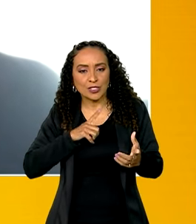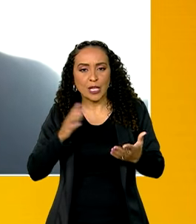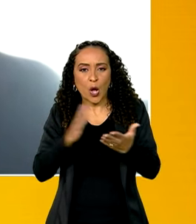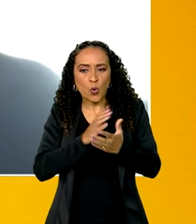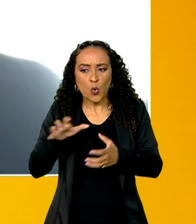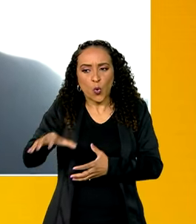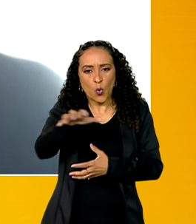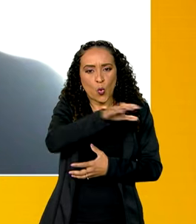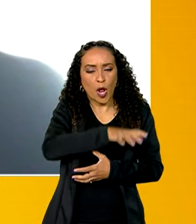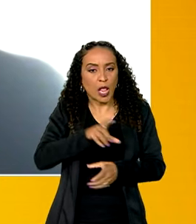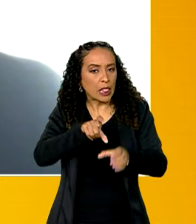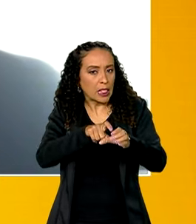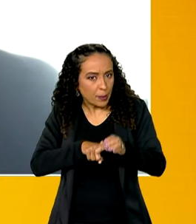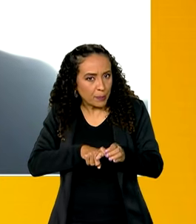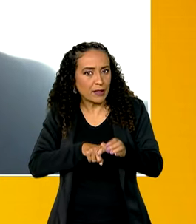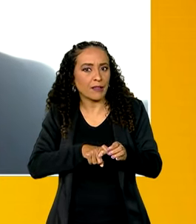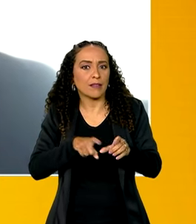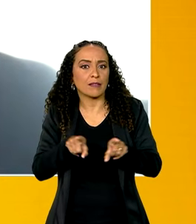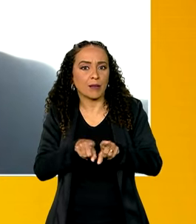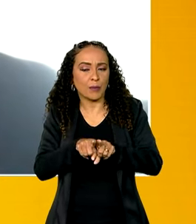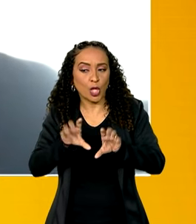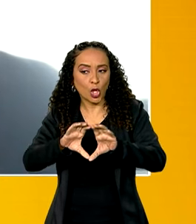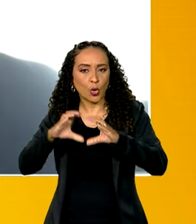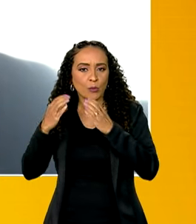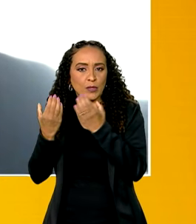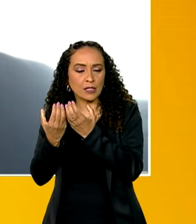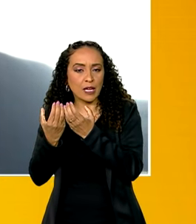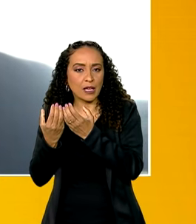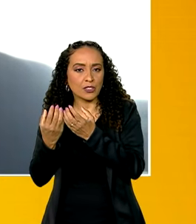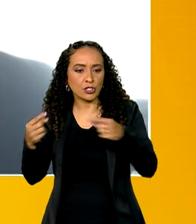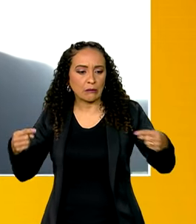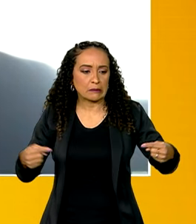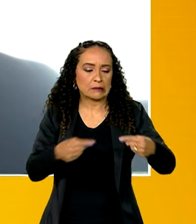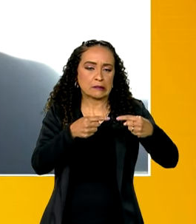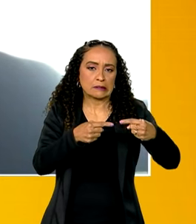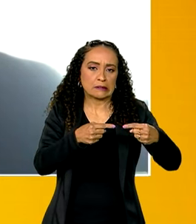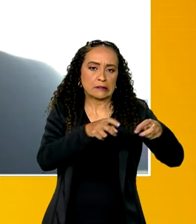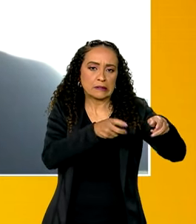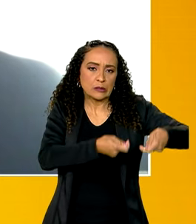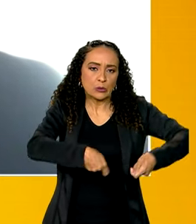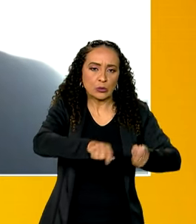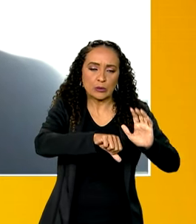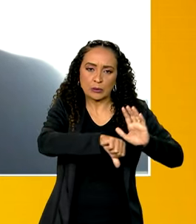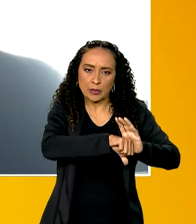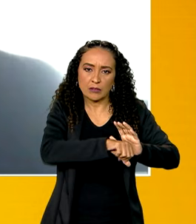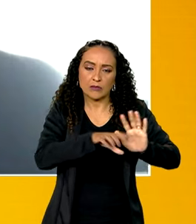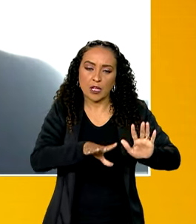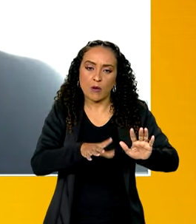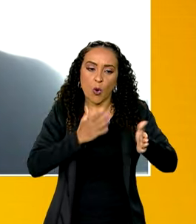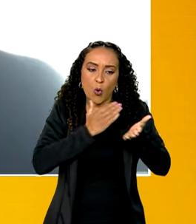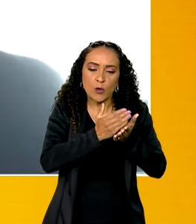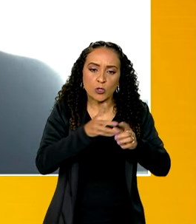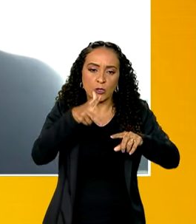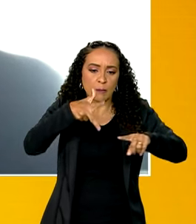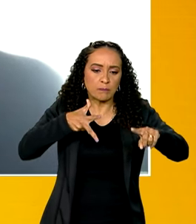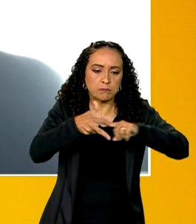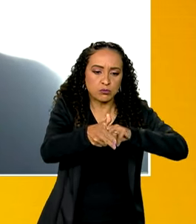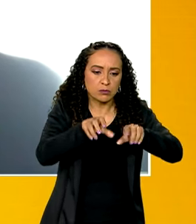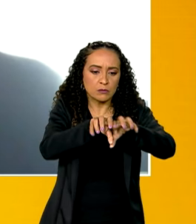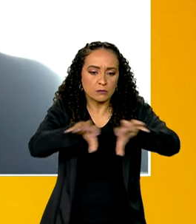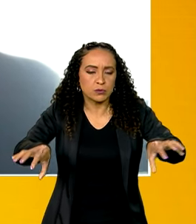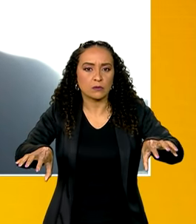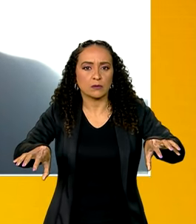algumas regiões uma dependência até das comunidades com os garimpeiros. Isso a gente começa a romper já desde o ano passado,